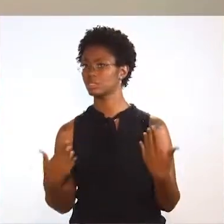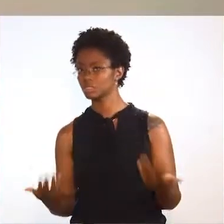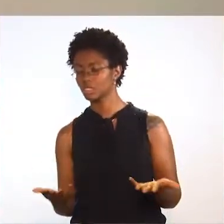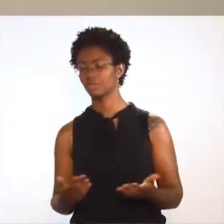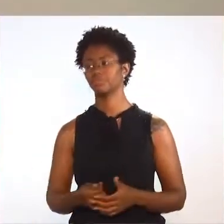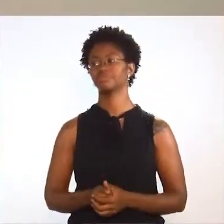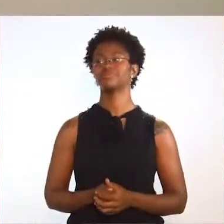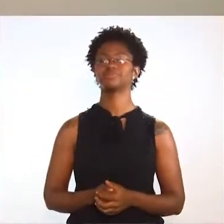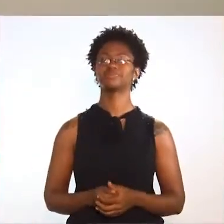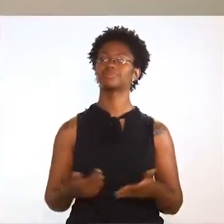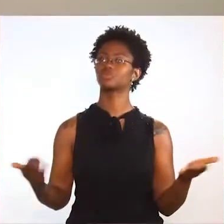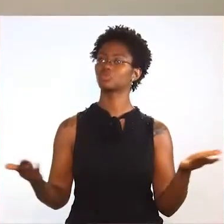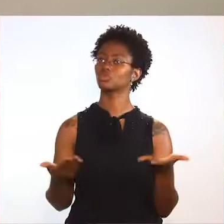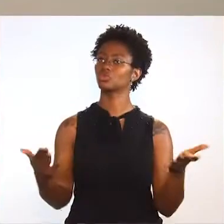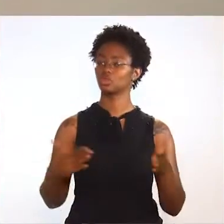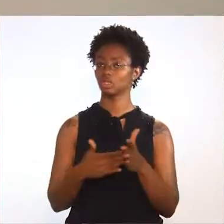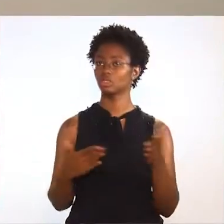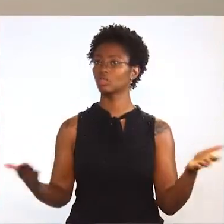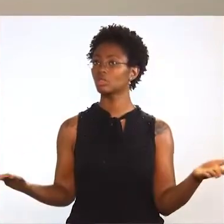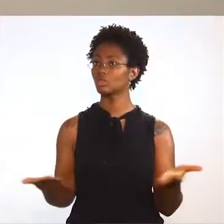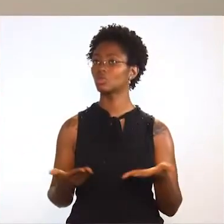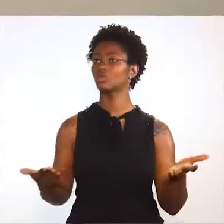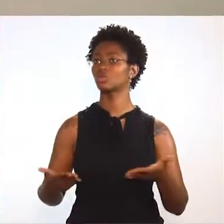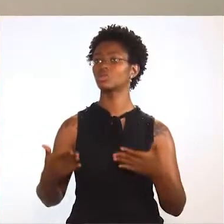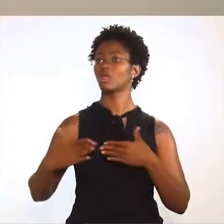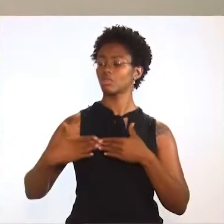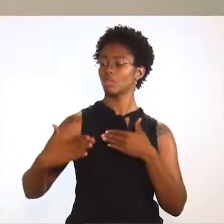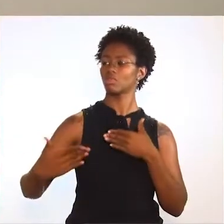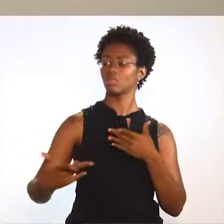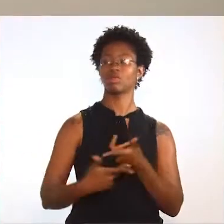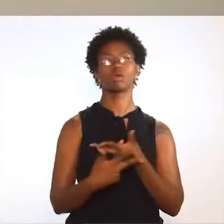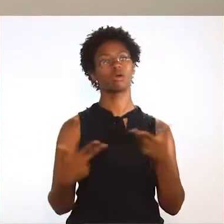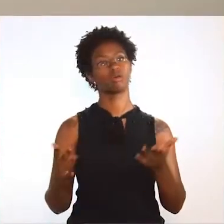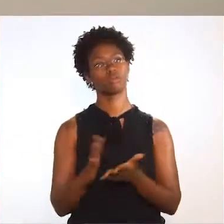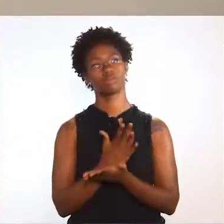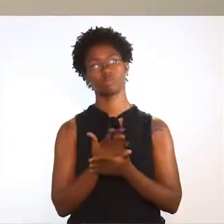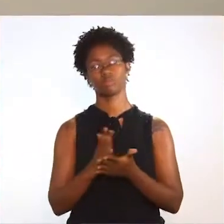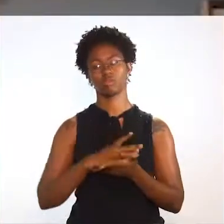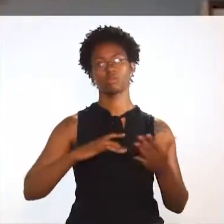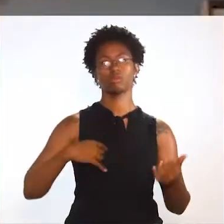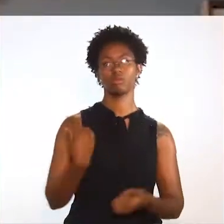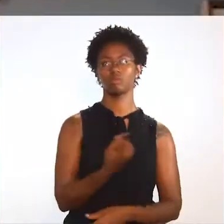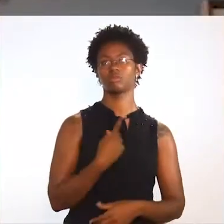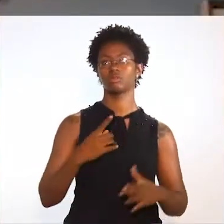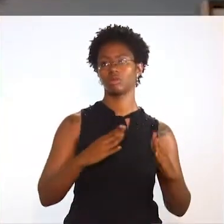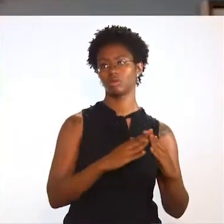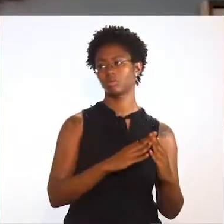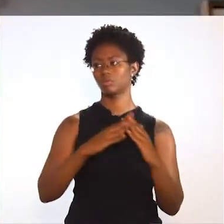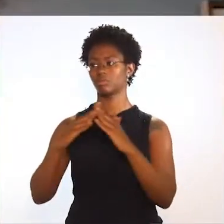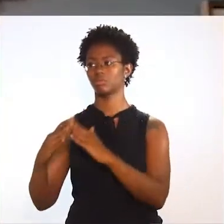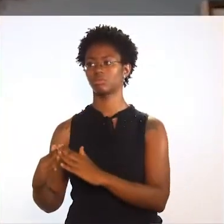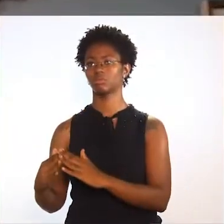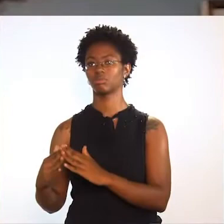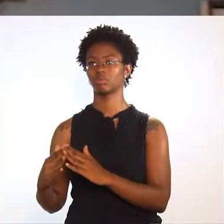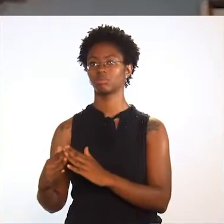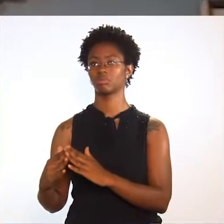Né? E foi esse o passo. E ainda hoje a gente vem passando por algumas questões, a gente se mudou para